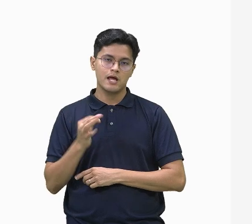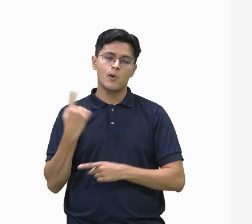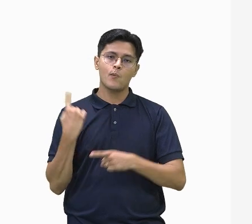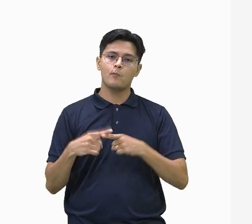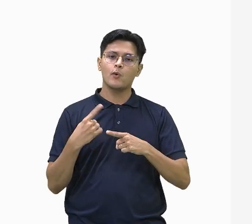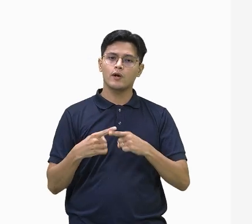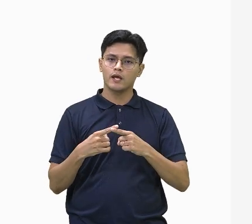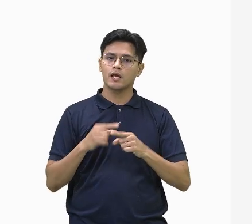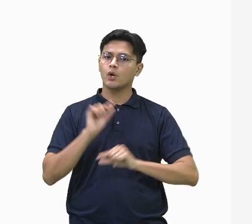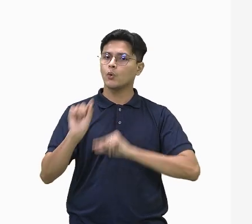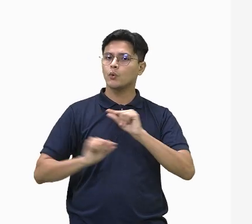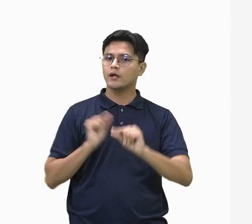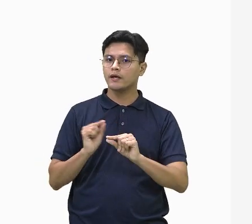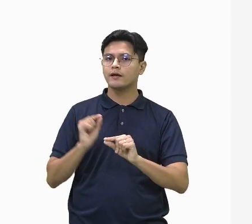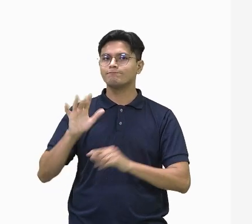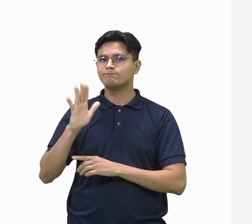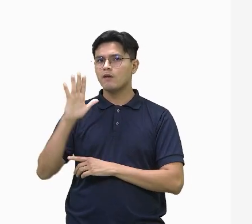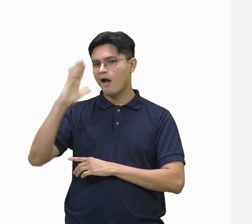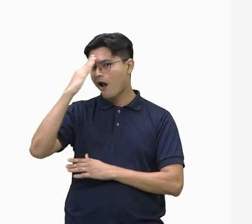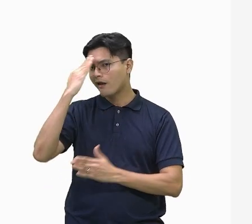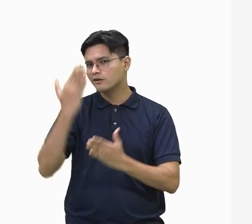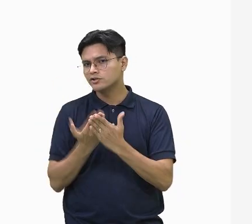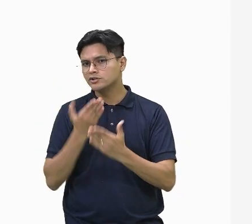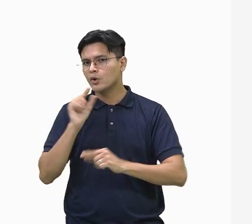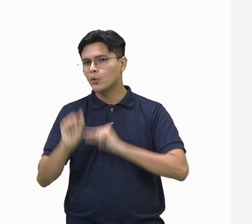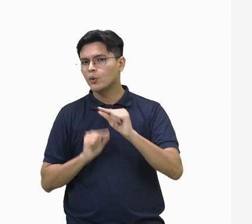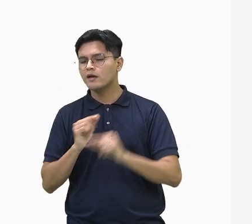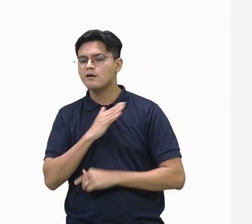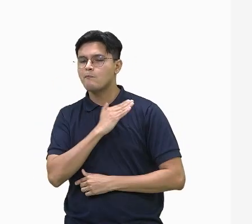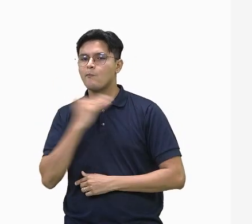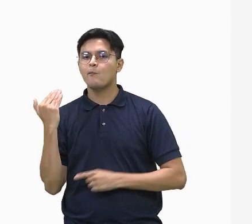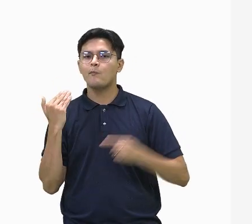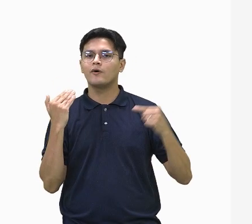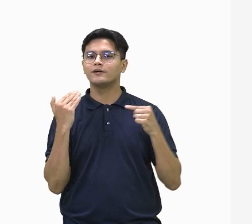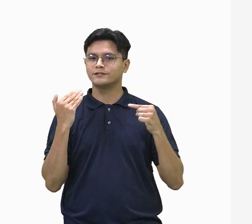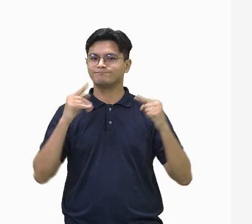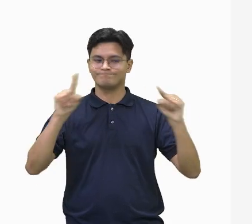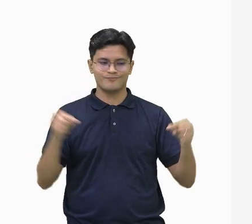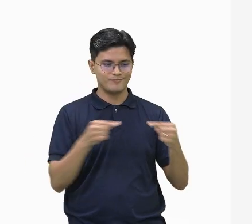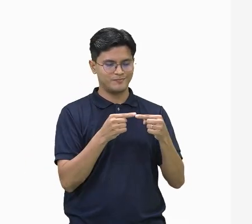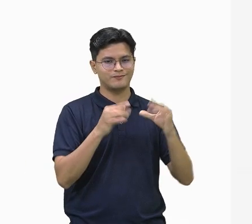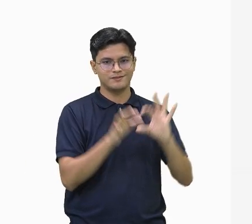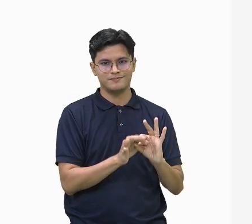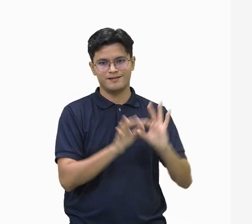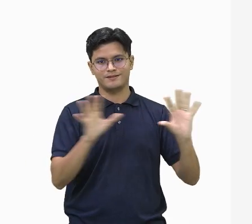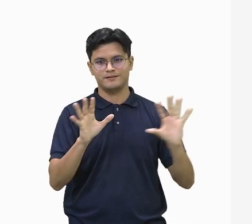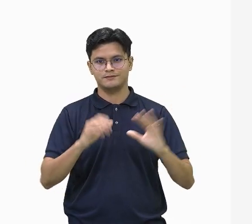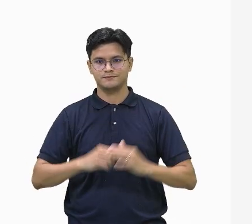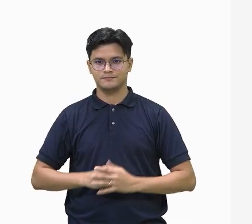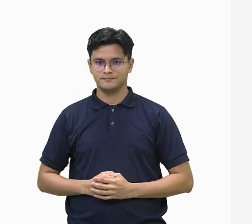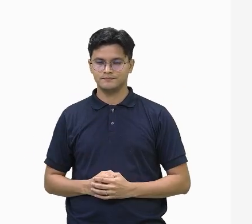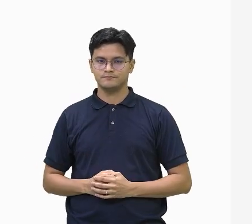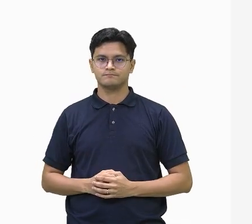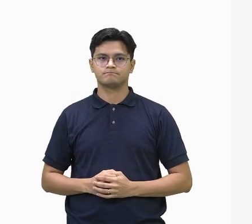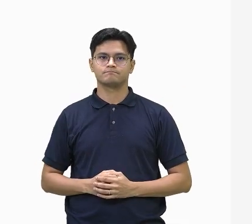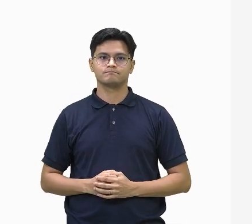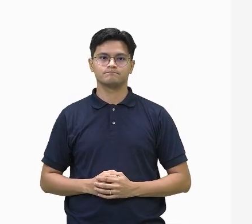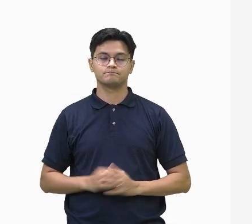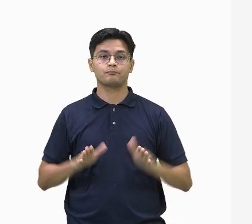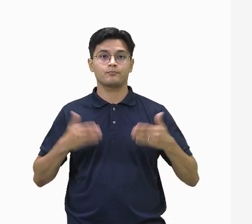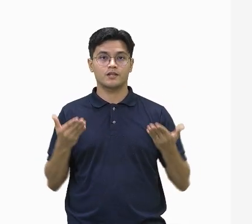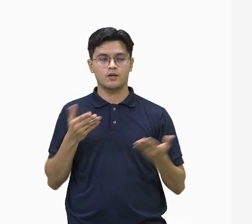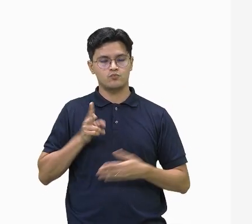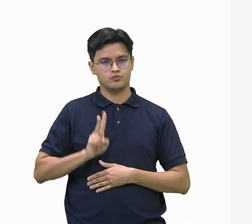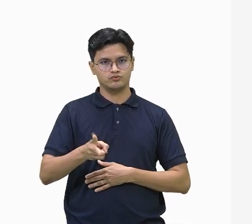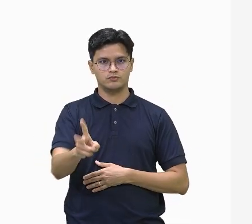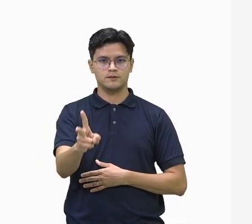viver de outra forma, né? A dor é tão grande que ele precisa morrer para sanar isso. Certo? Muito bem, vamos continuar